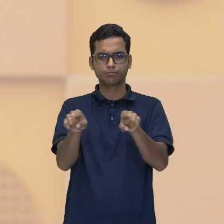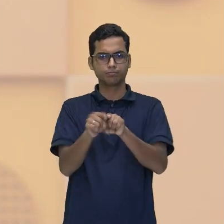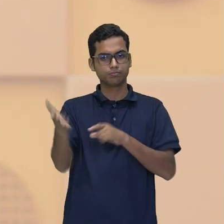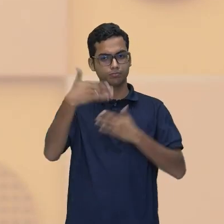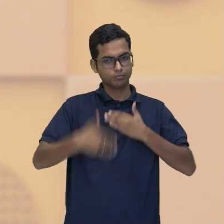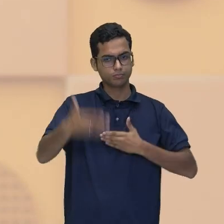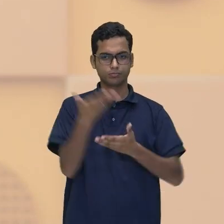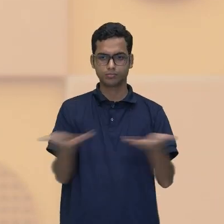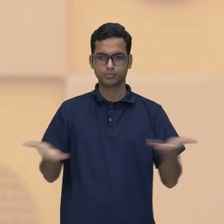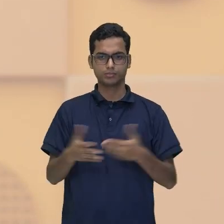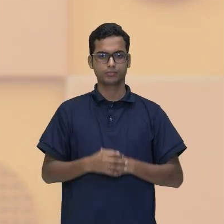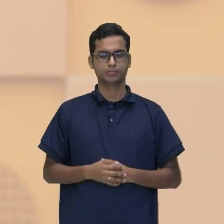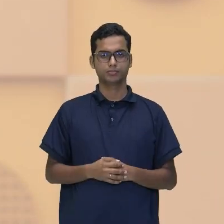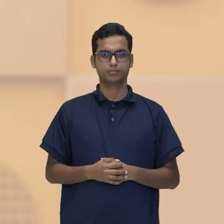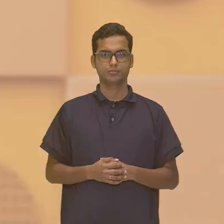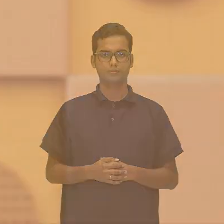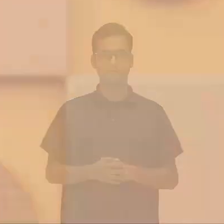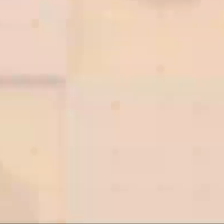à nossa aula?